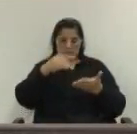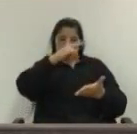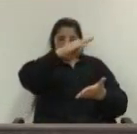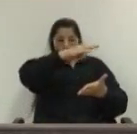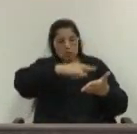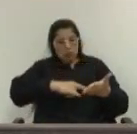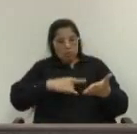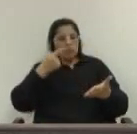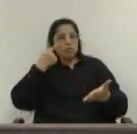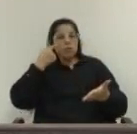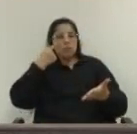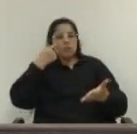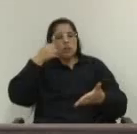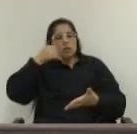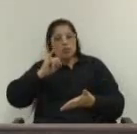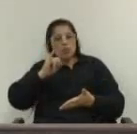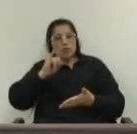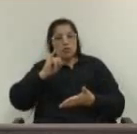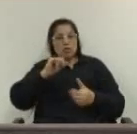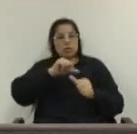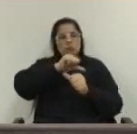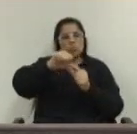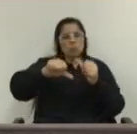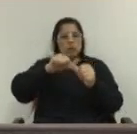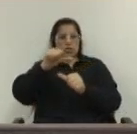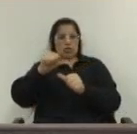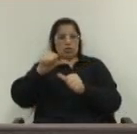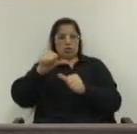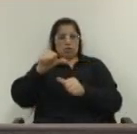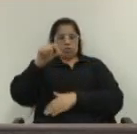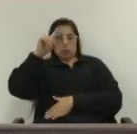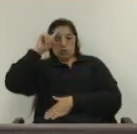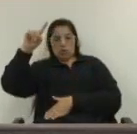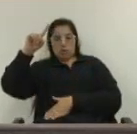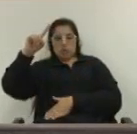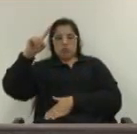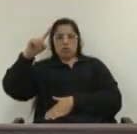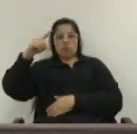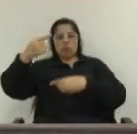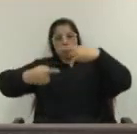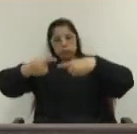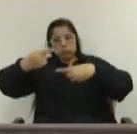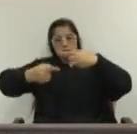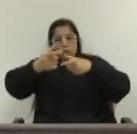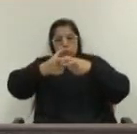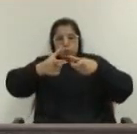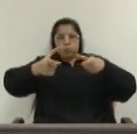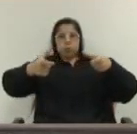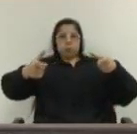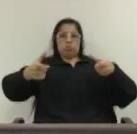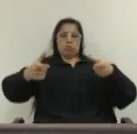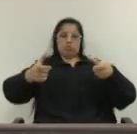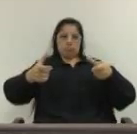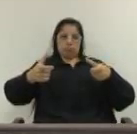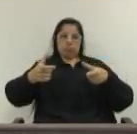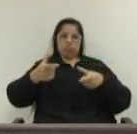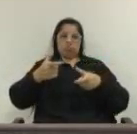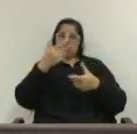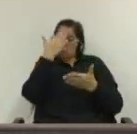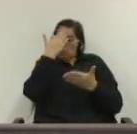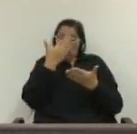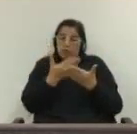a possibilidade de se enviar a ordem do dia para uma discussão mais ampla, visto que é uma abertura de CP, e acredito que muitos vereadores gostariam